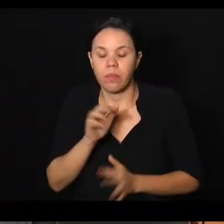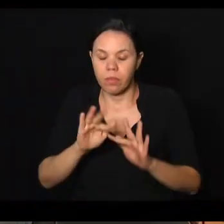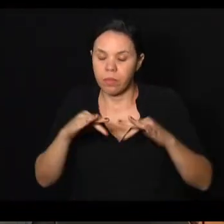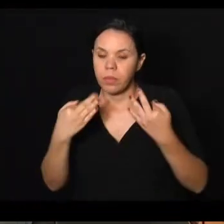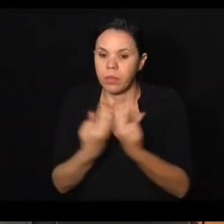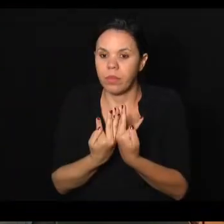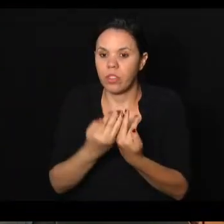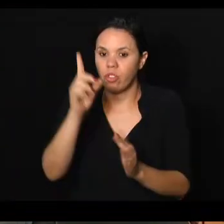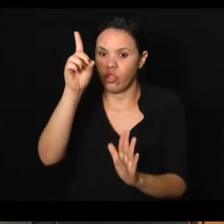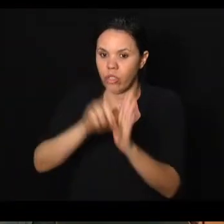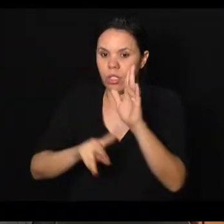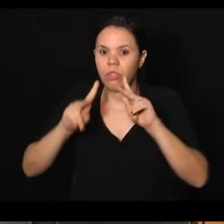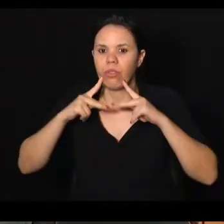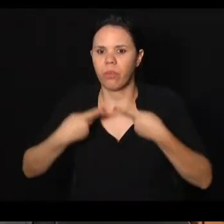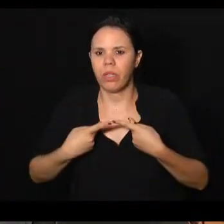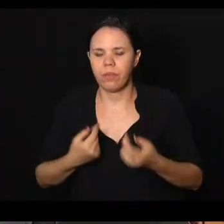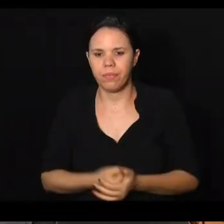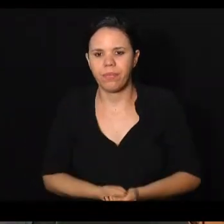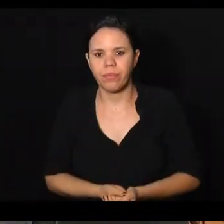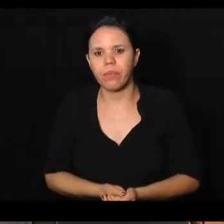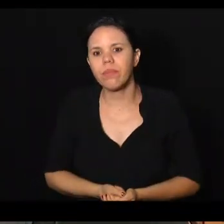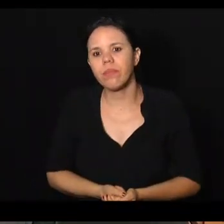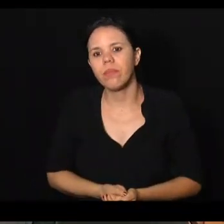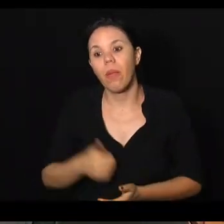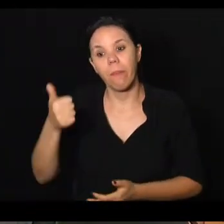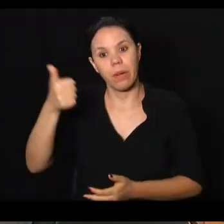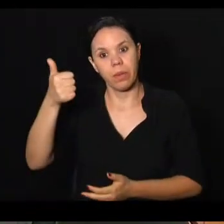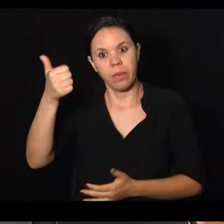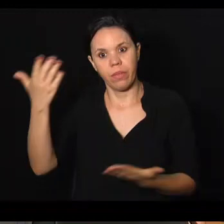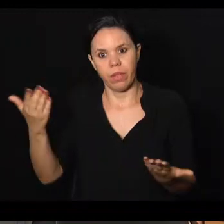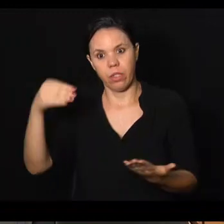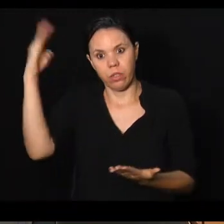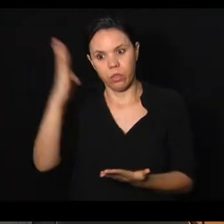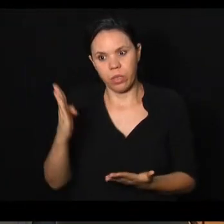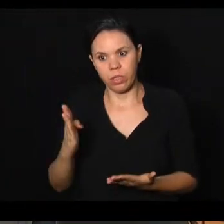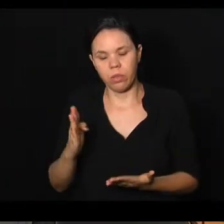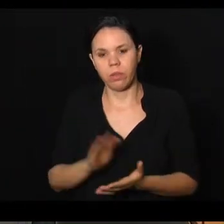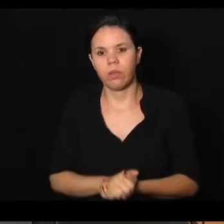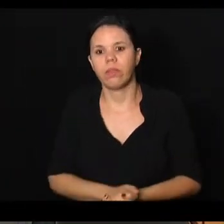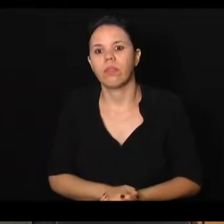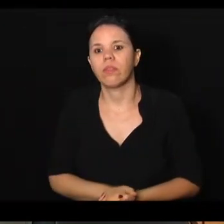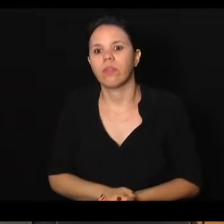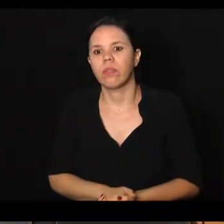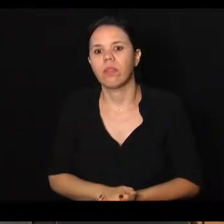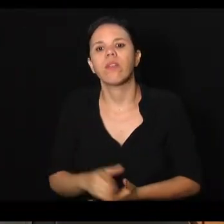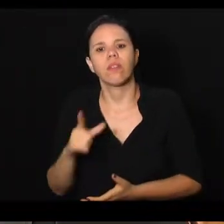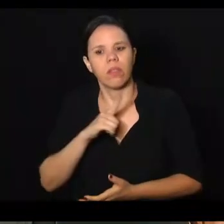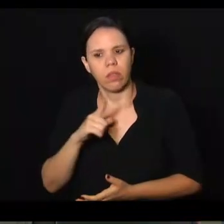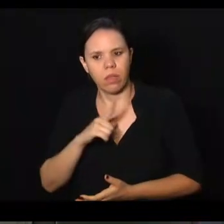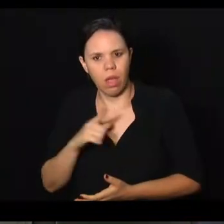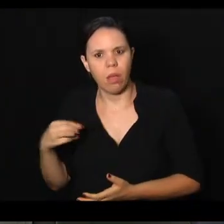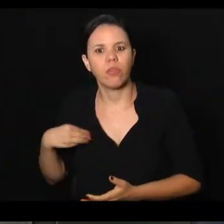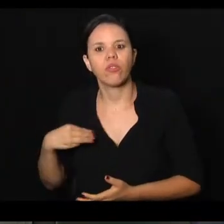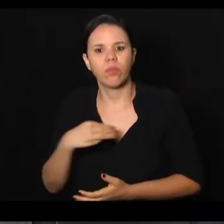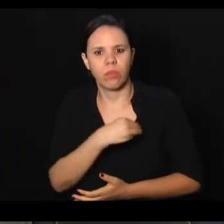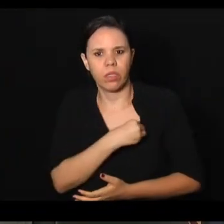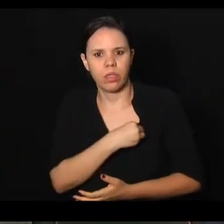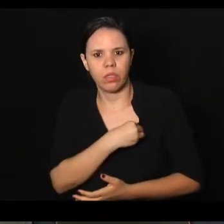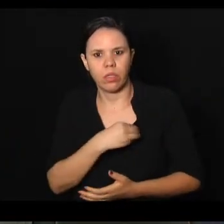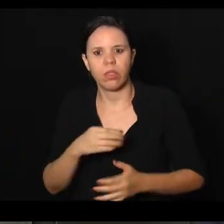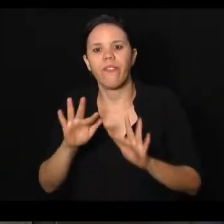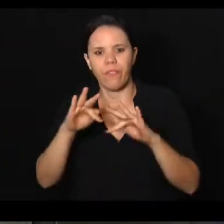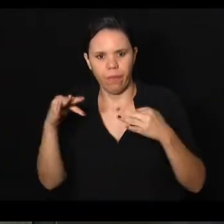Família e dos Direitos Humanos. Pela primeira vez no Brasil, temos o Ministério